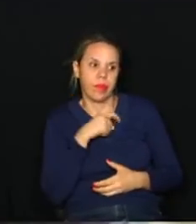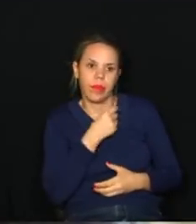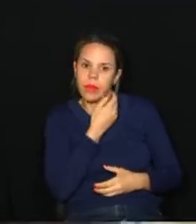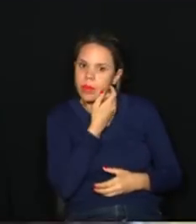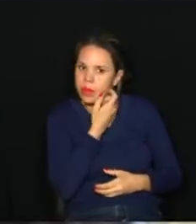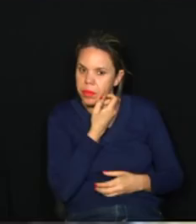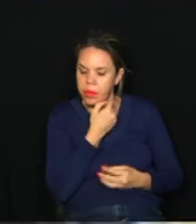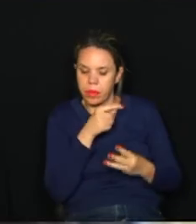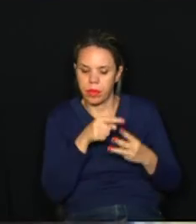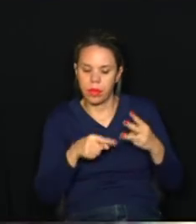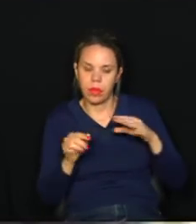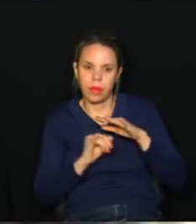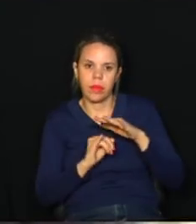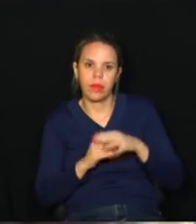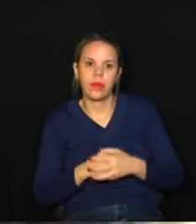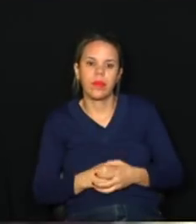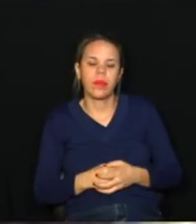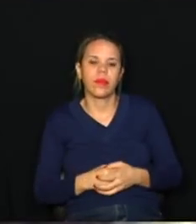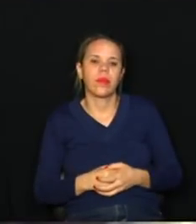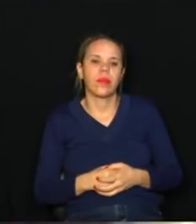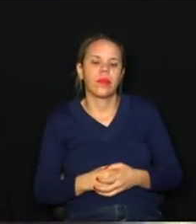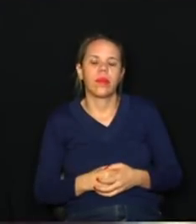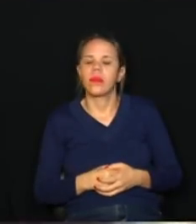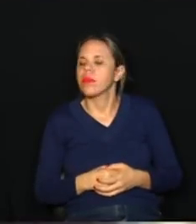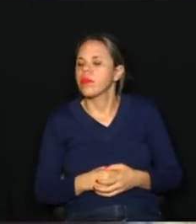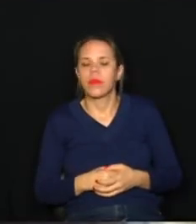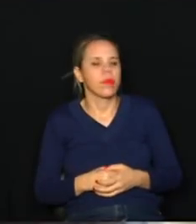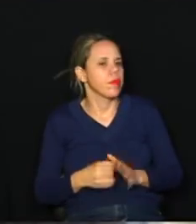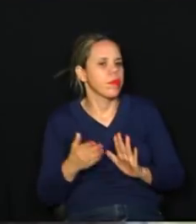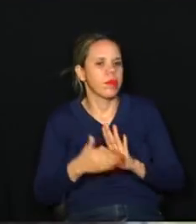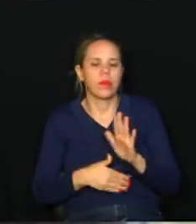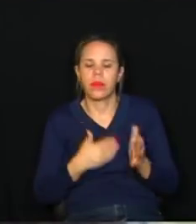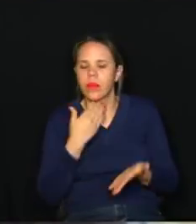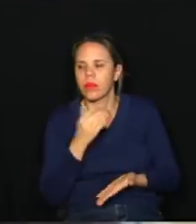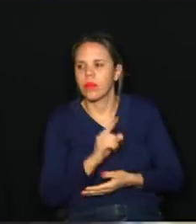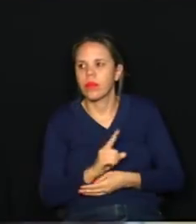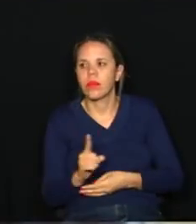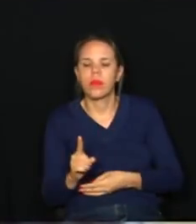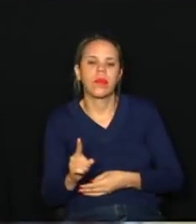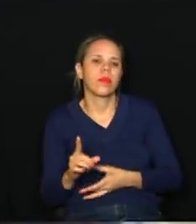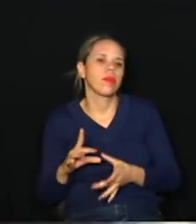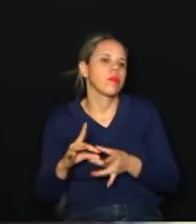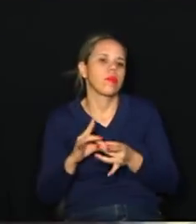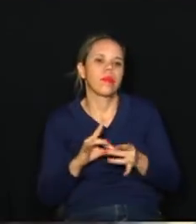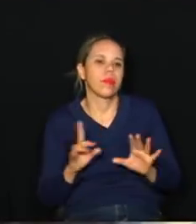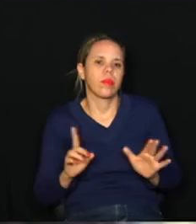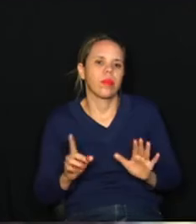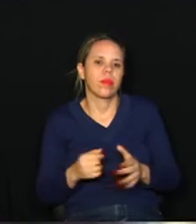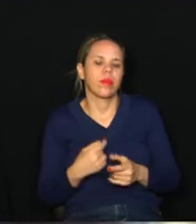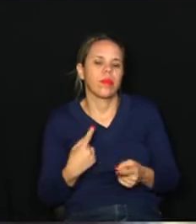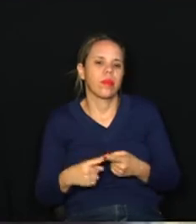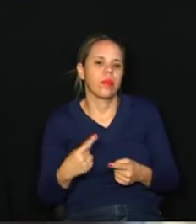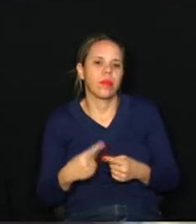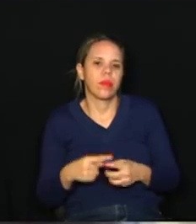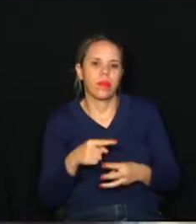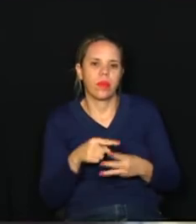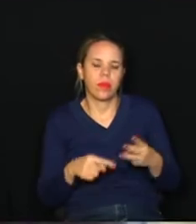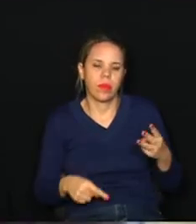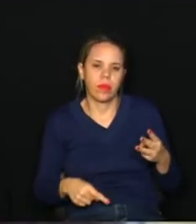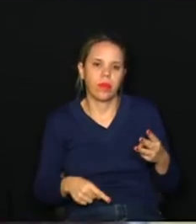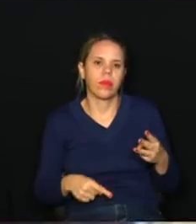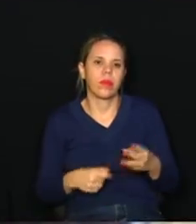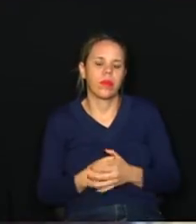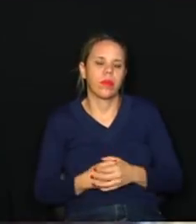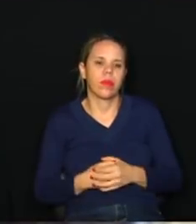São 3 institutos que não se justifica a união, porque os 3, embora os